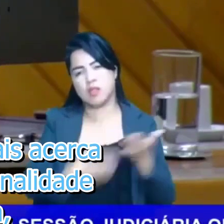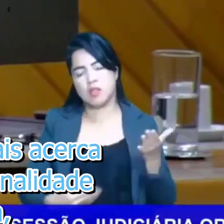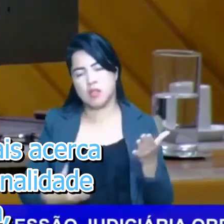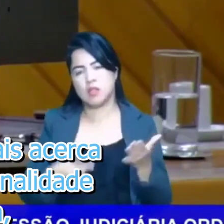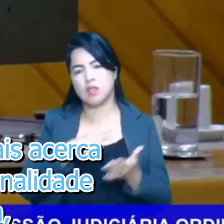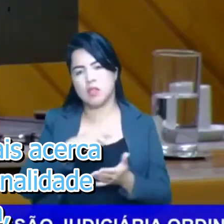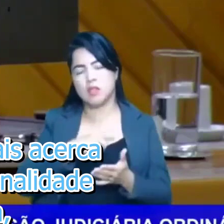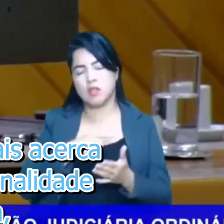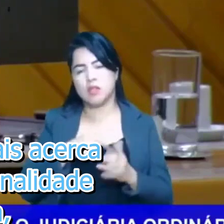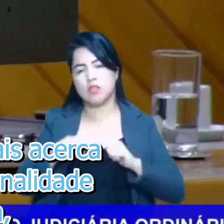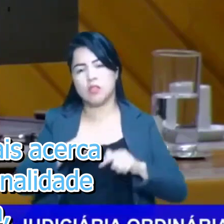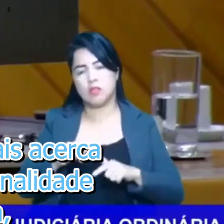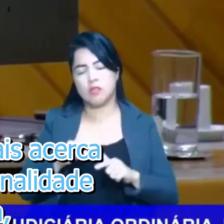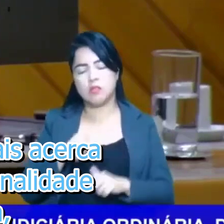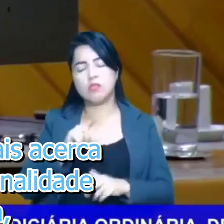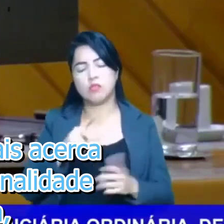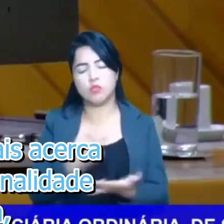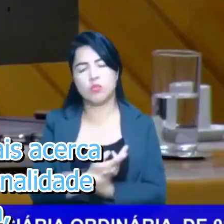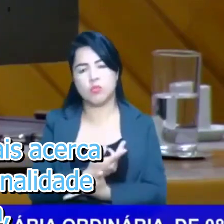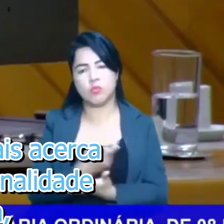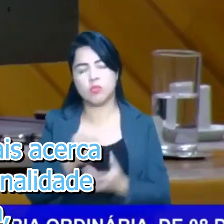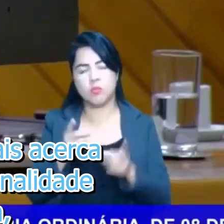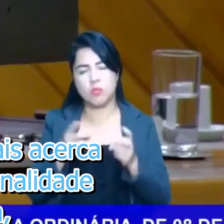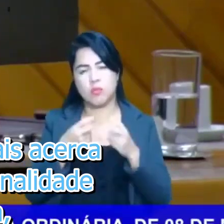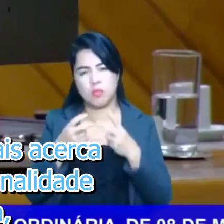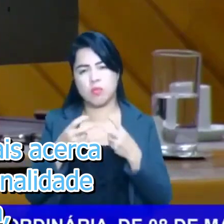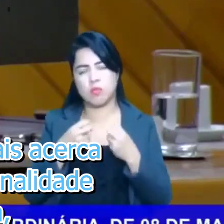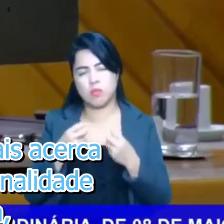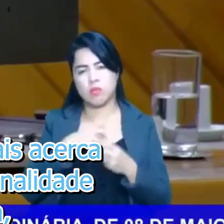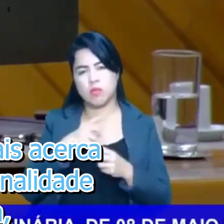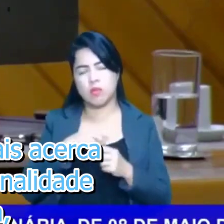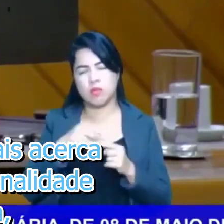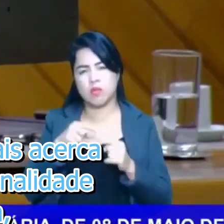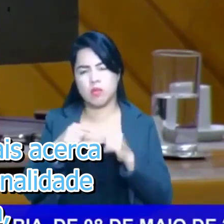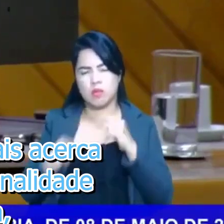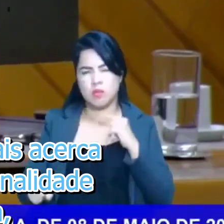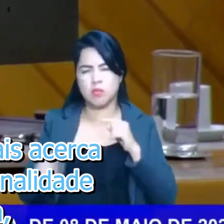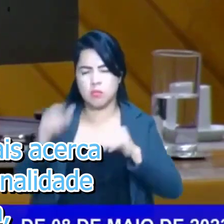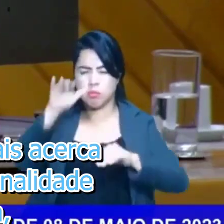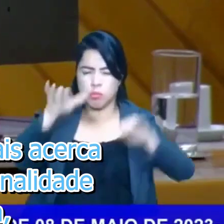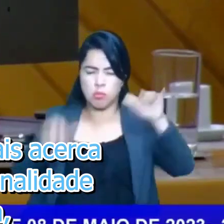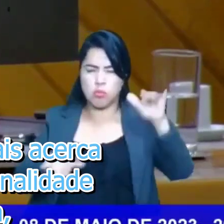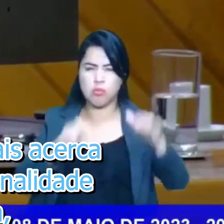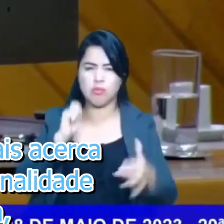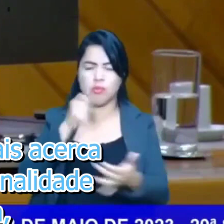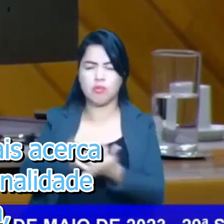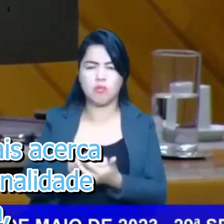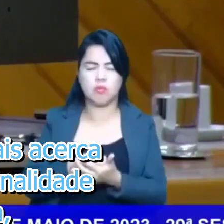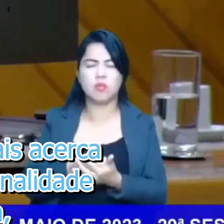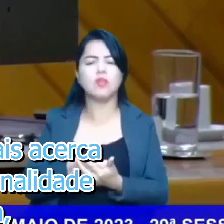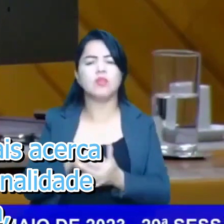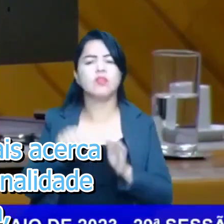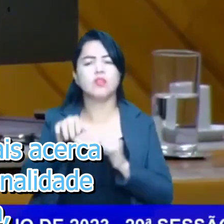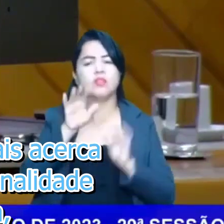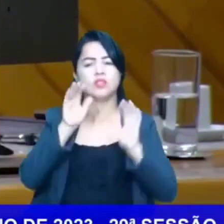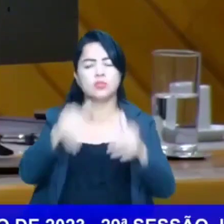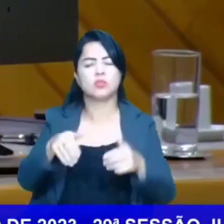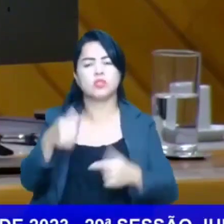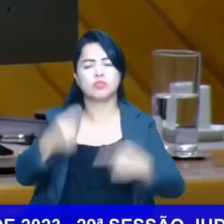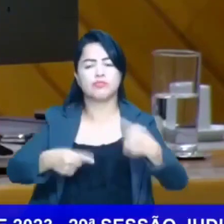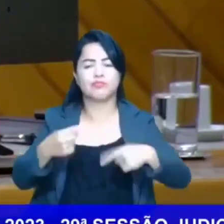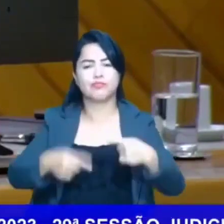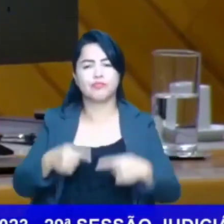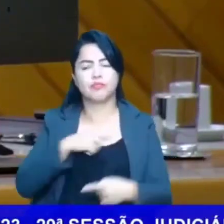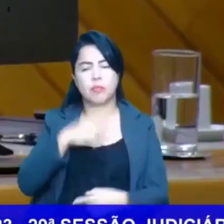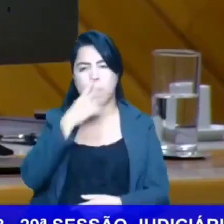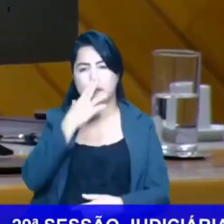fiscais acerca dos serviços prestados, percebe-se que a desproporcionalidade dos gastos dos recursos do fundo de campanha, mostrando-se como